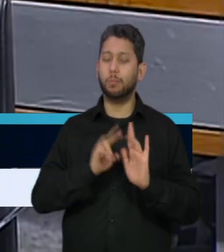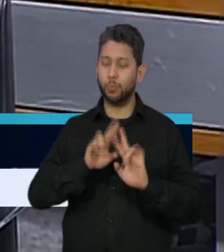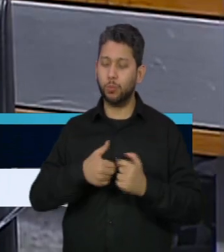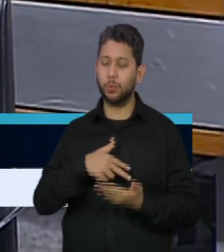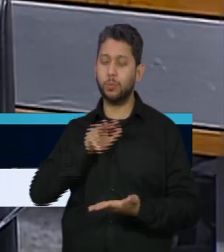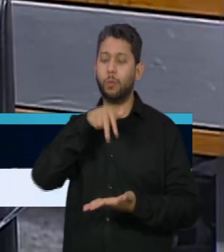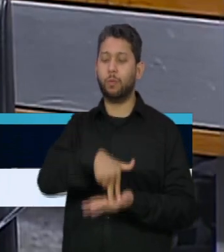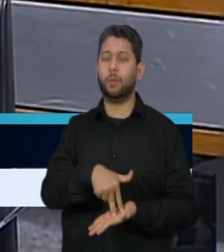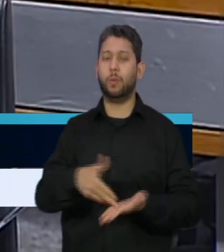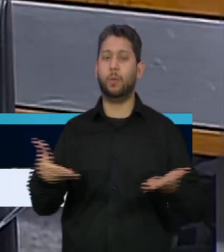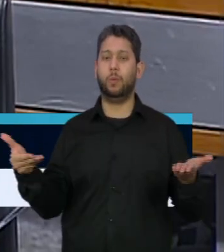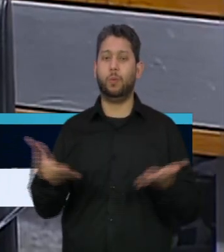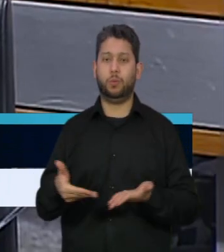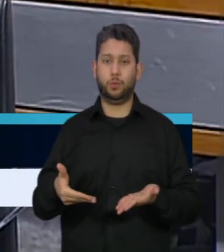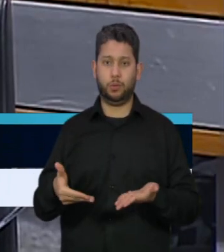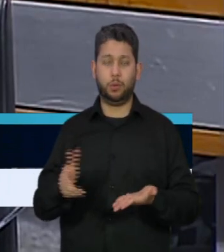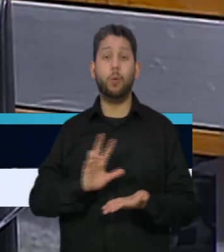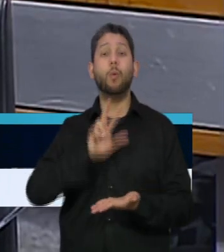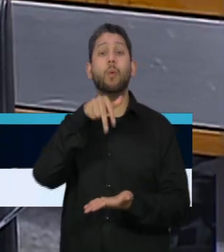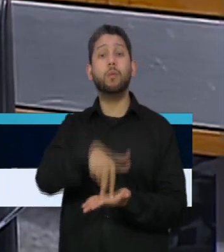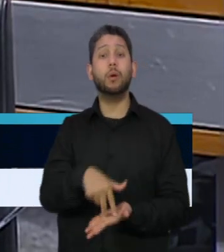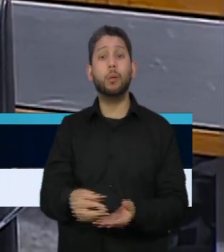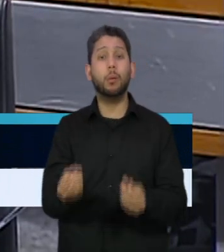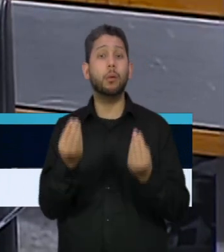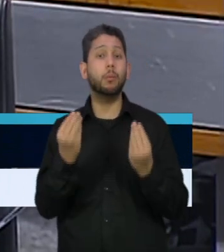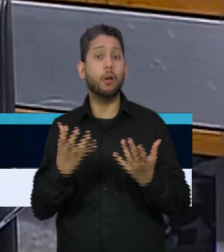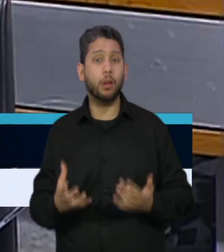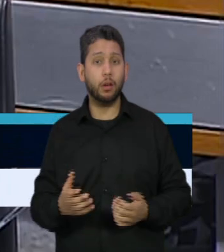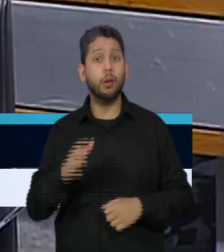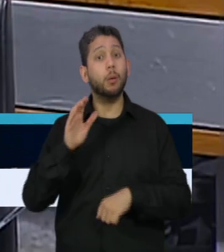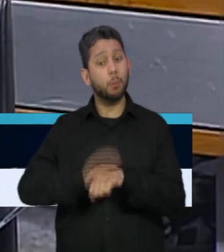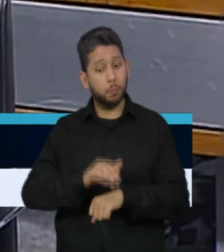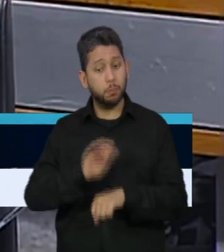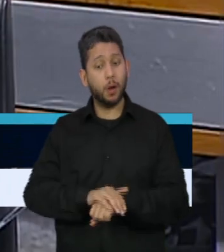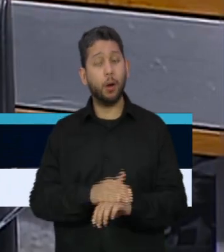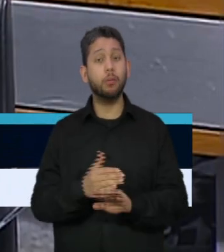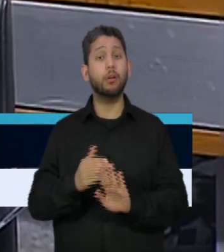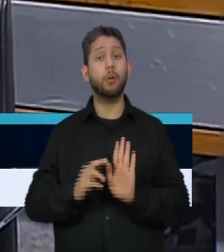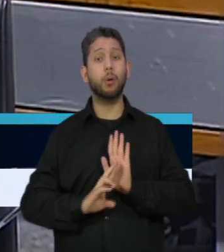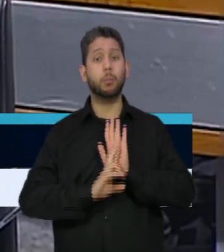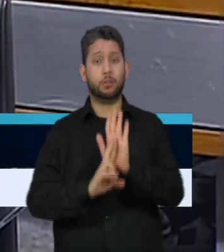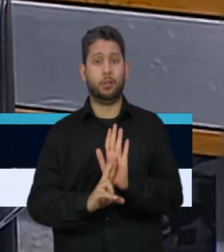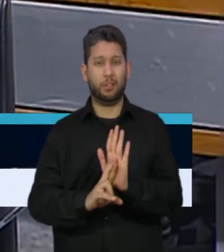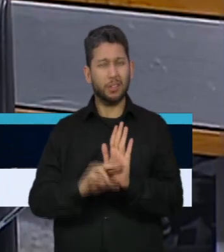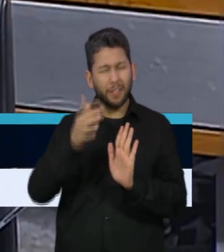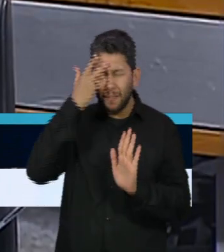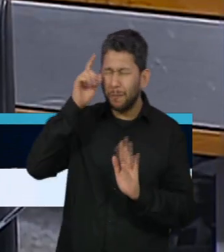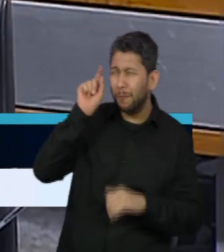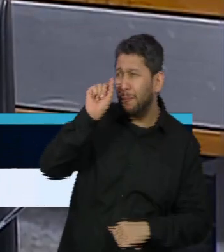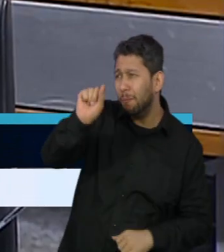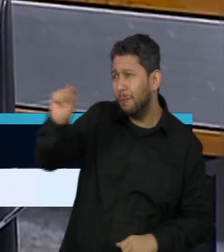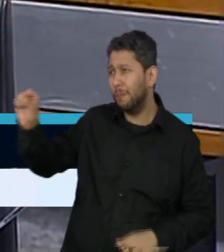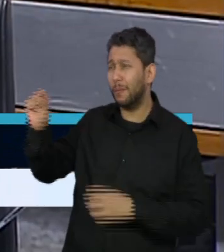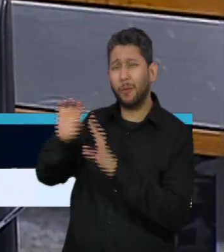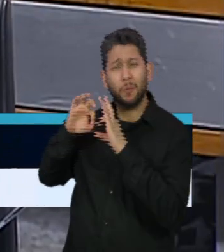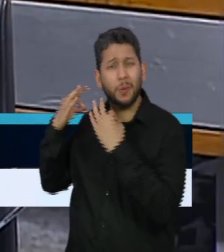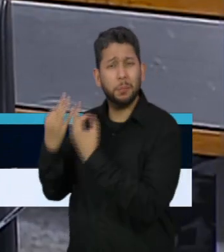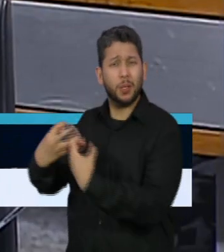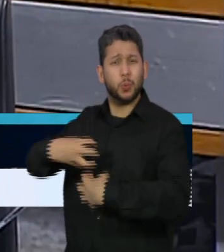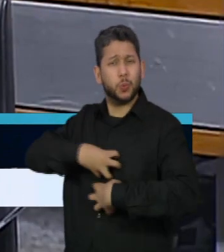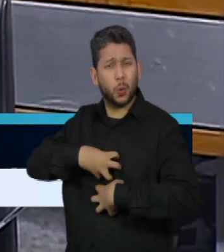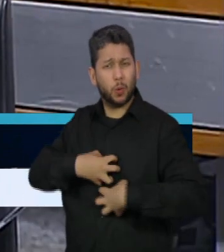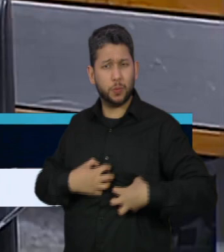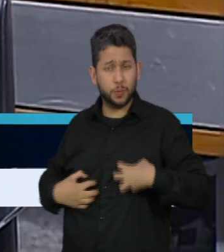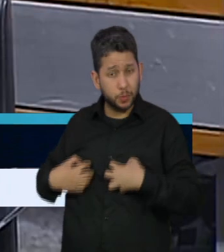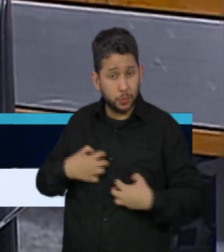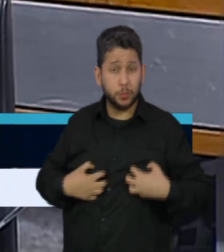hoje. Eu estou aqui hoje para representar essas várias famílias que passaram pela dor que